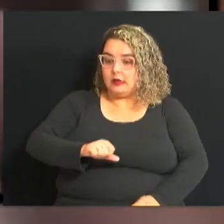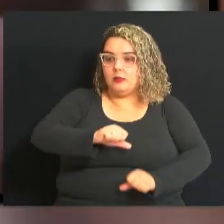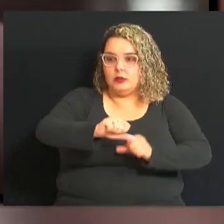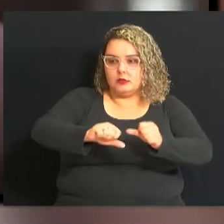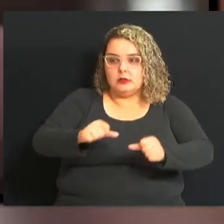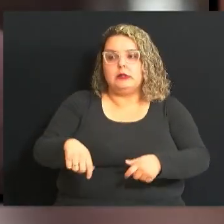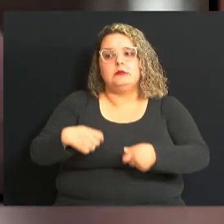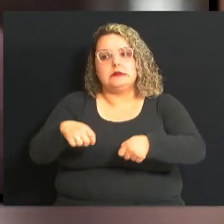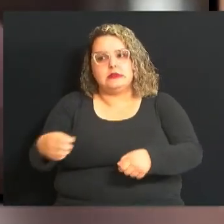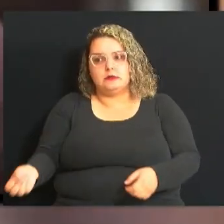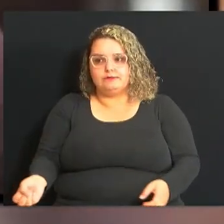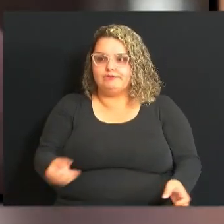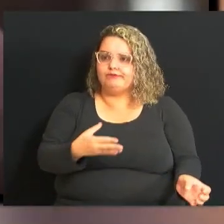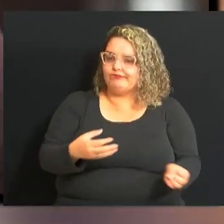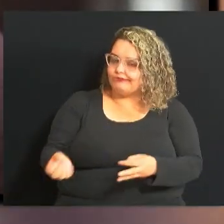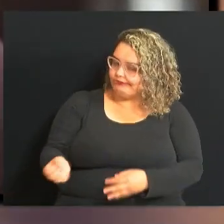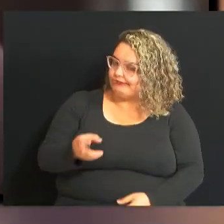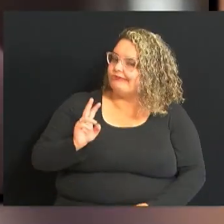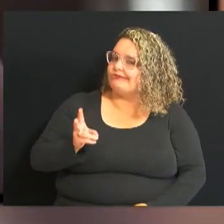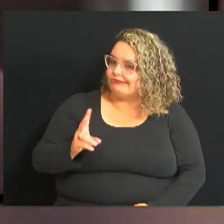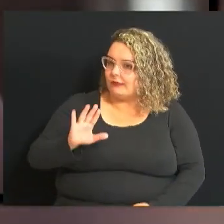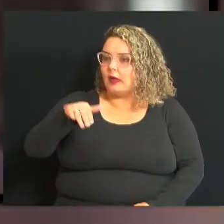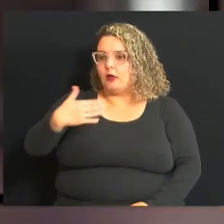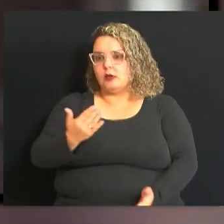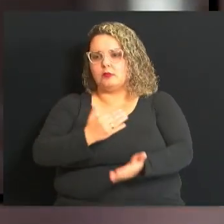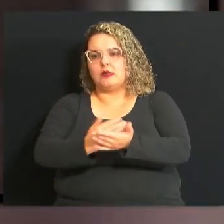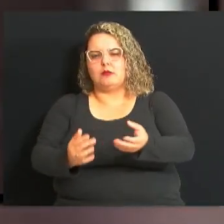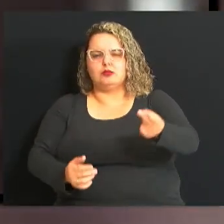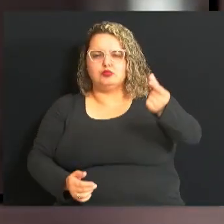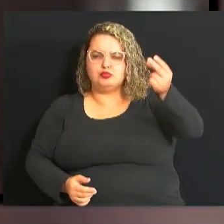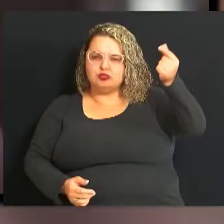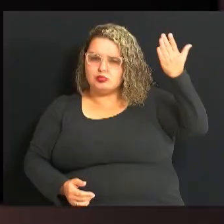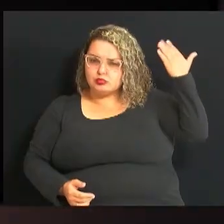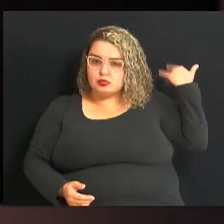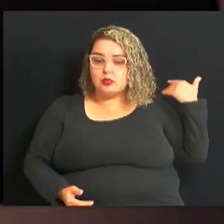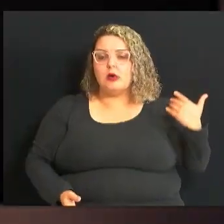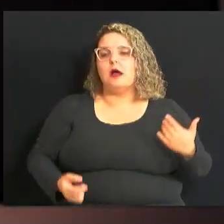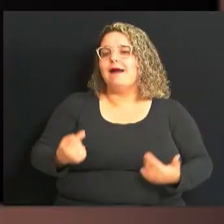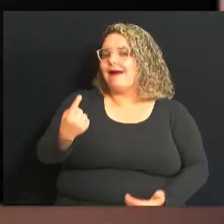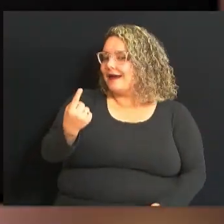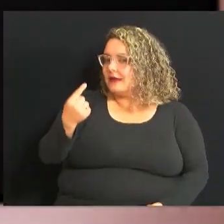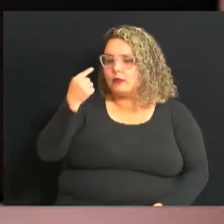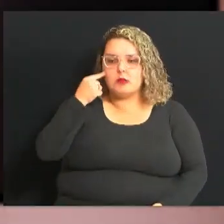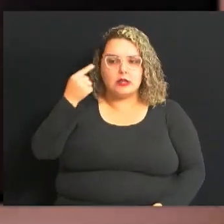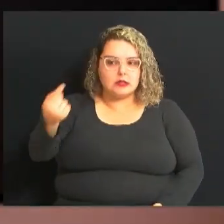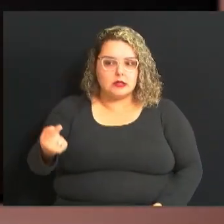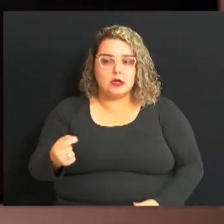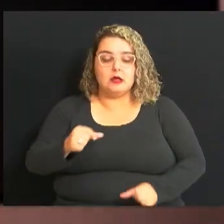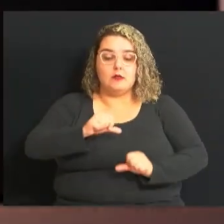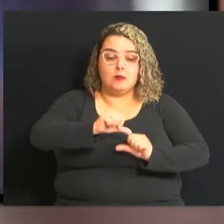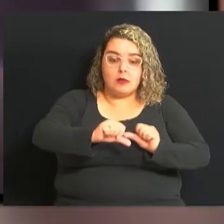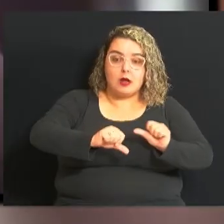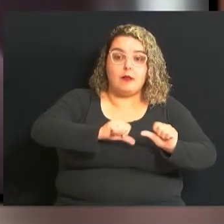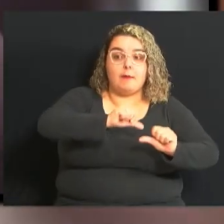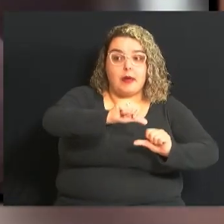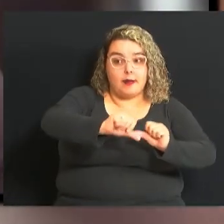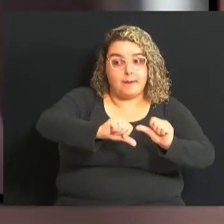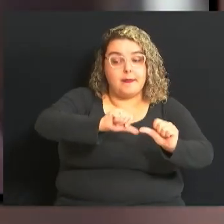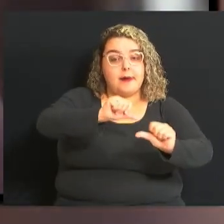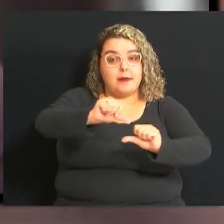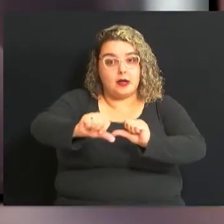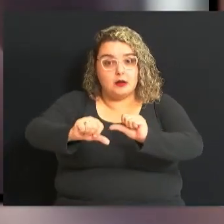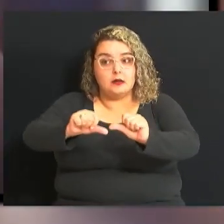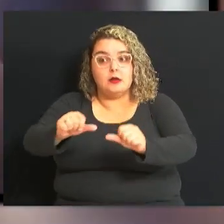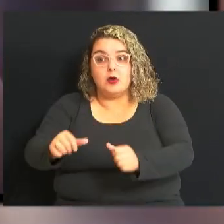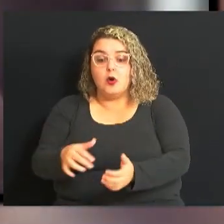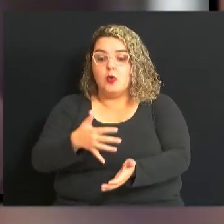atualizando, porque quando a gente começou lá atrás, há 30 anos, era um segmento e ele vem se modificando.